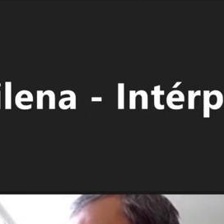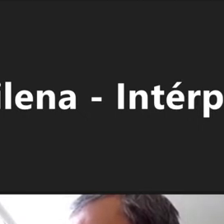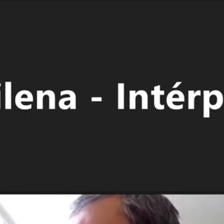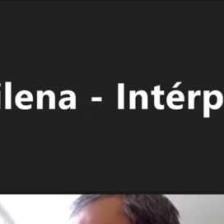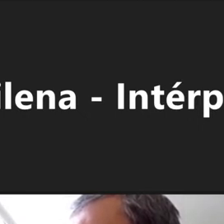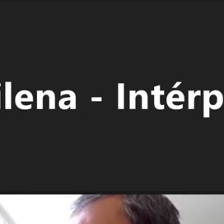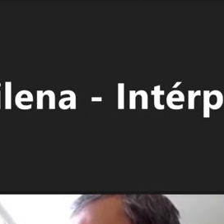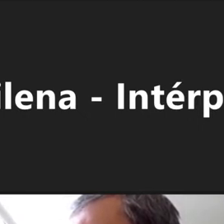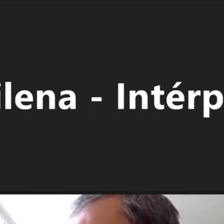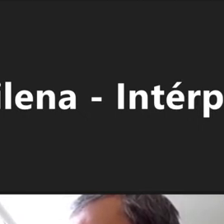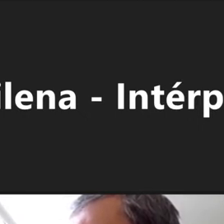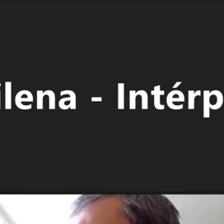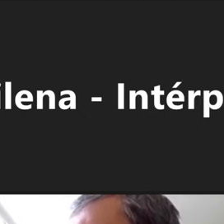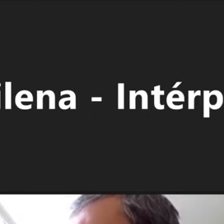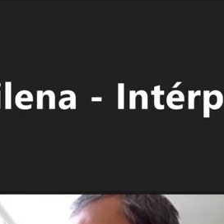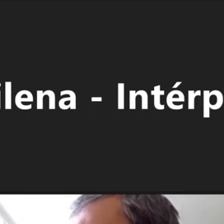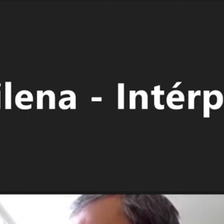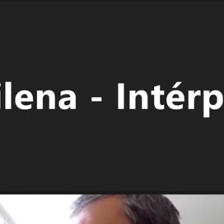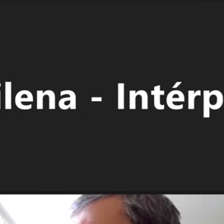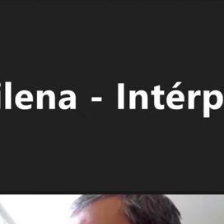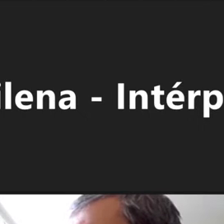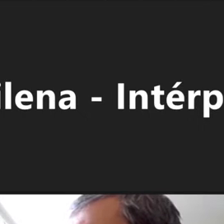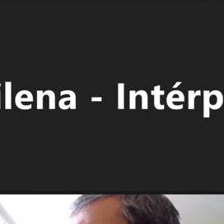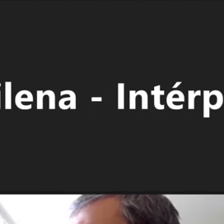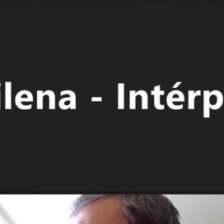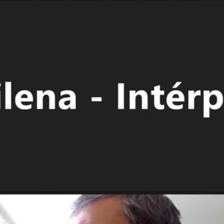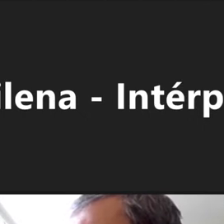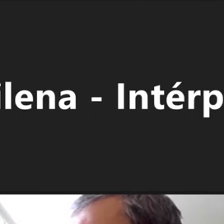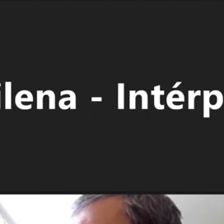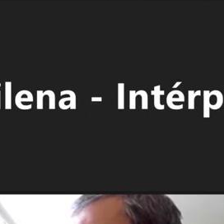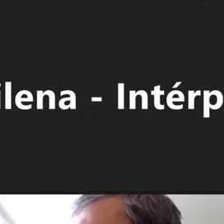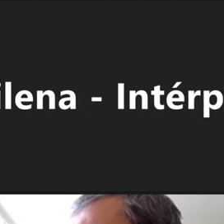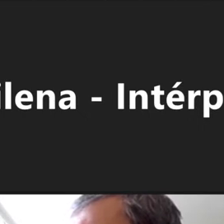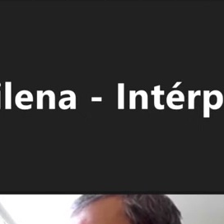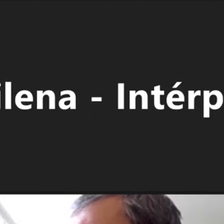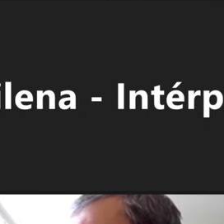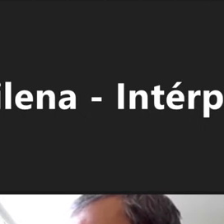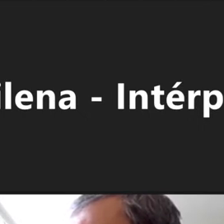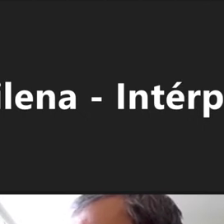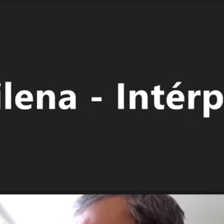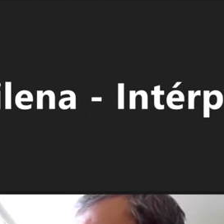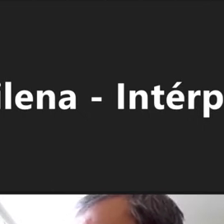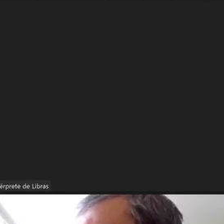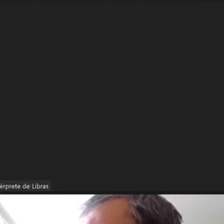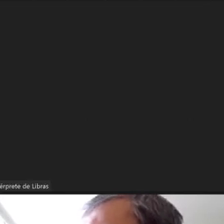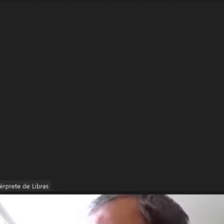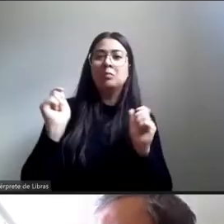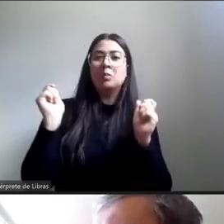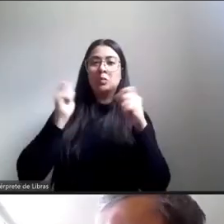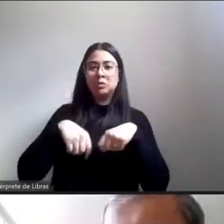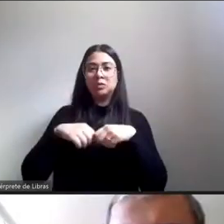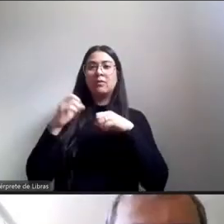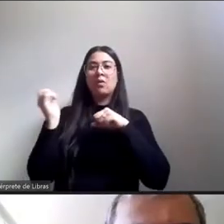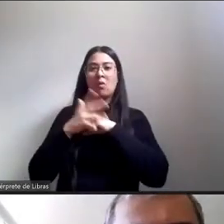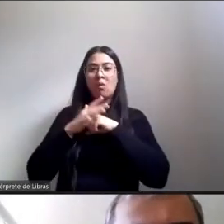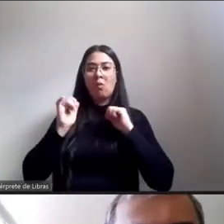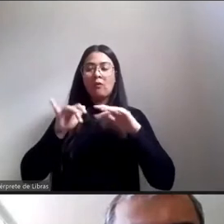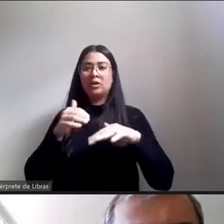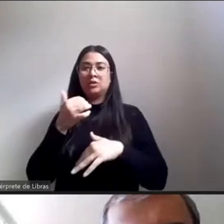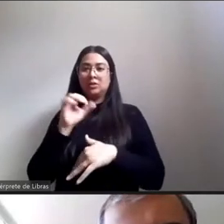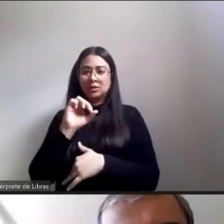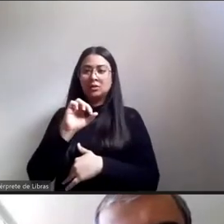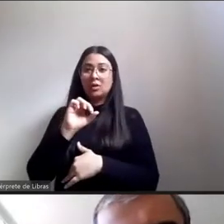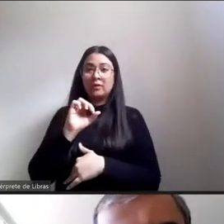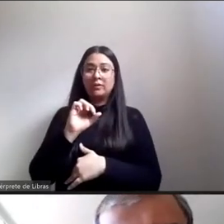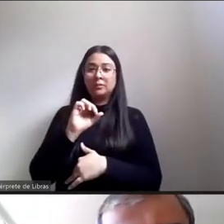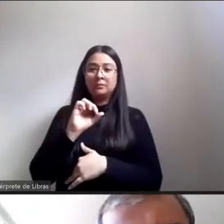e movimentação de projetos para conter a pandemia da covid-19 então eu vejo a antropologia nesse